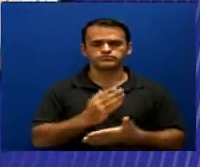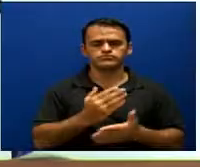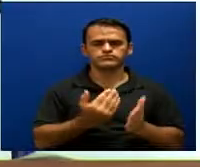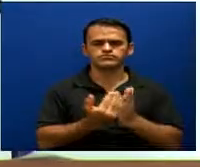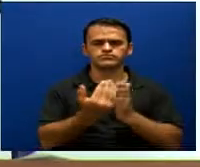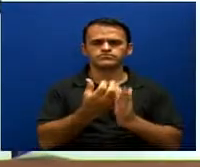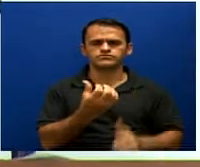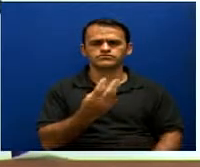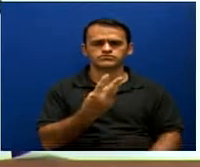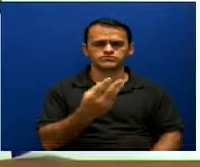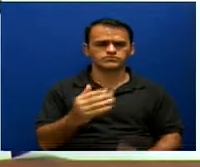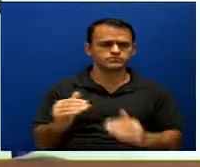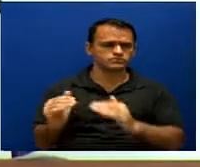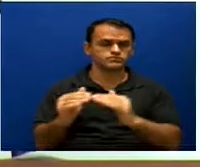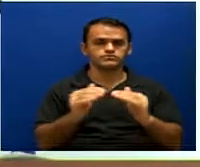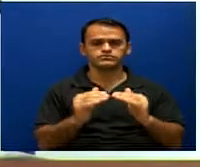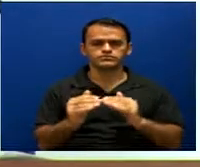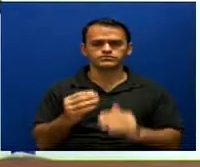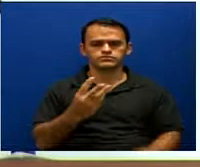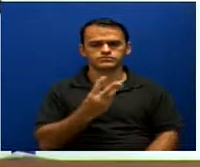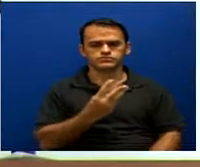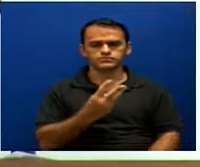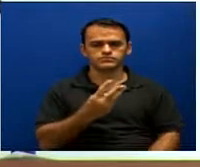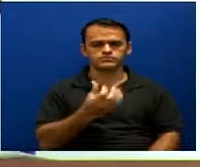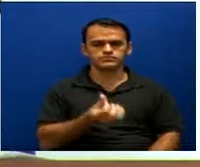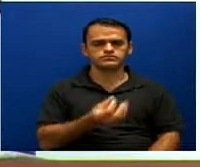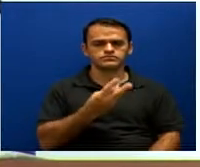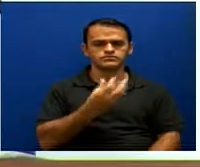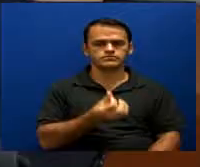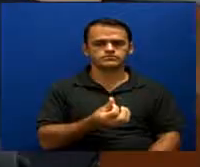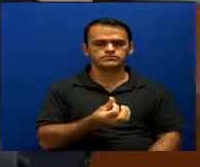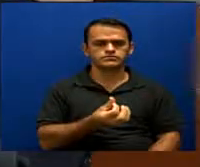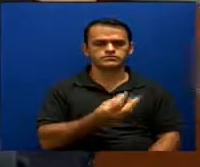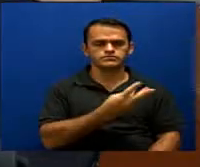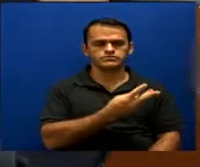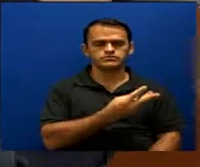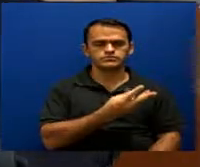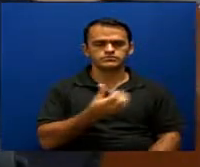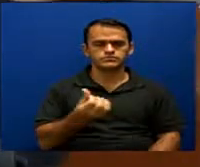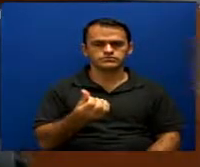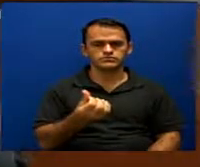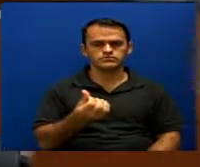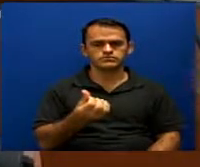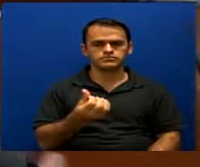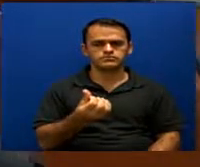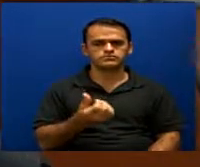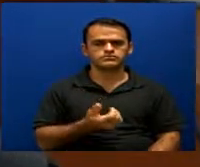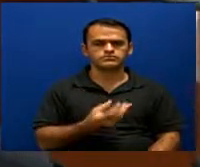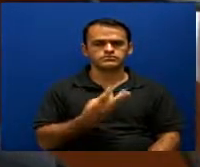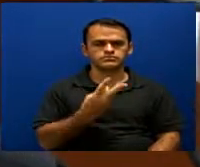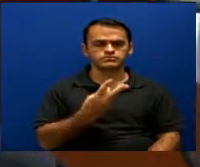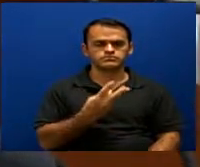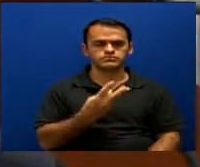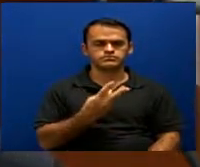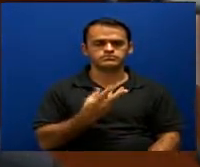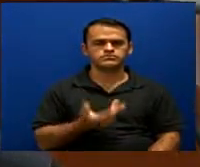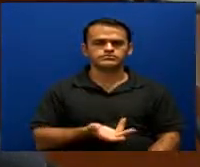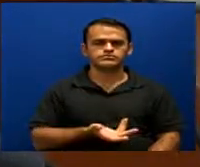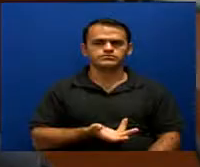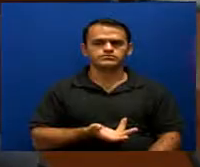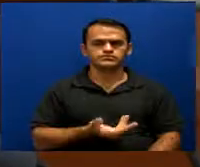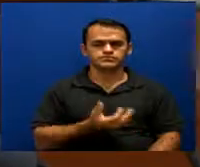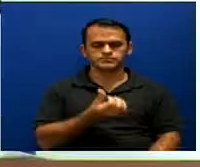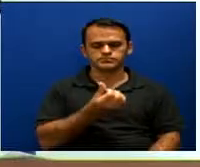Se vocês concordarem, a 3 e a... E a 6, que é referente à cultura. A 6 é unidade. É cultura ou unidade?